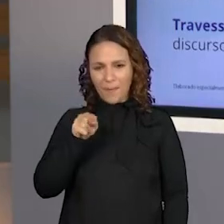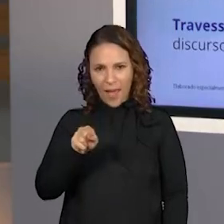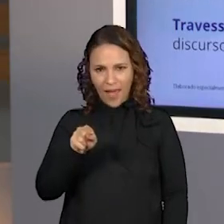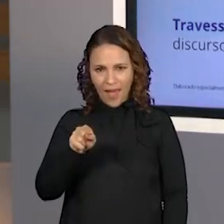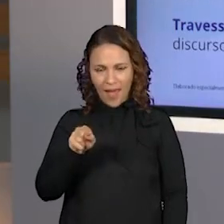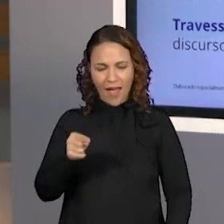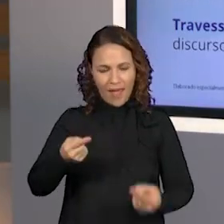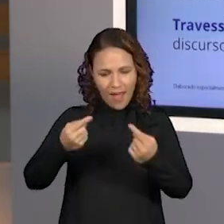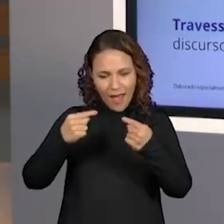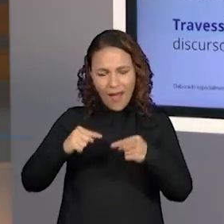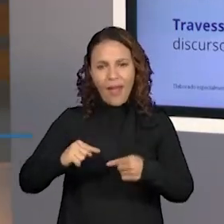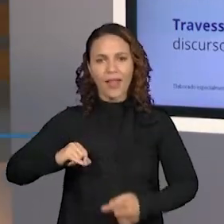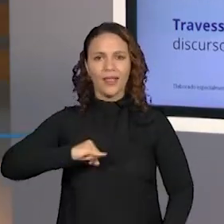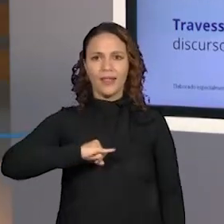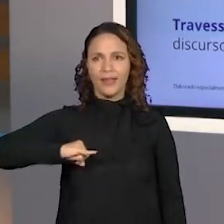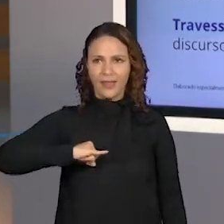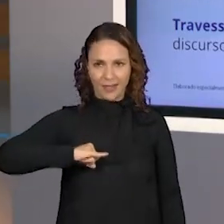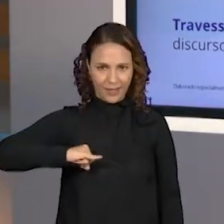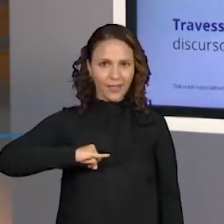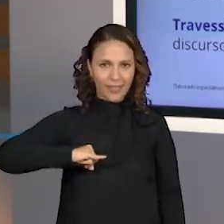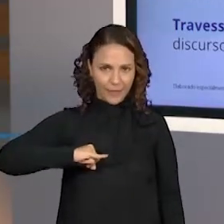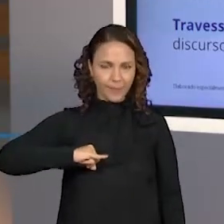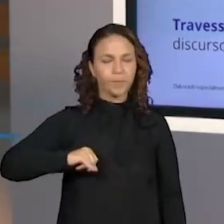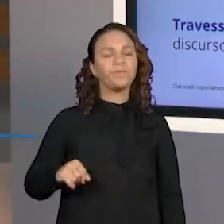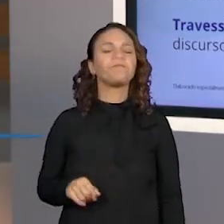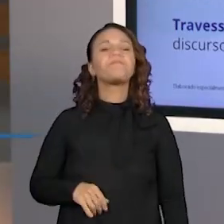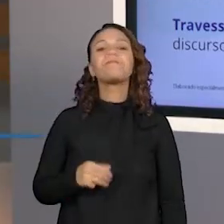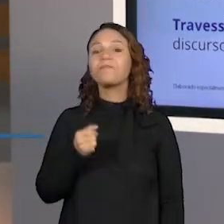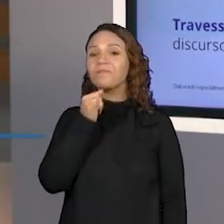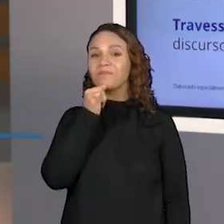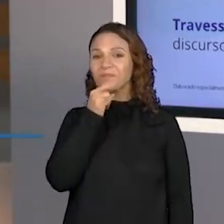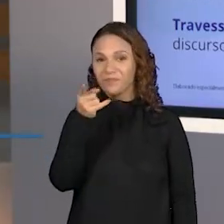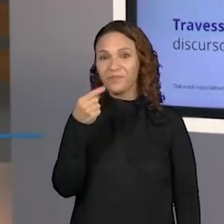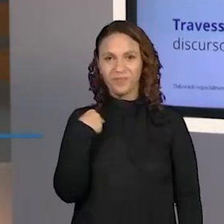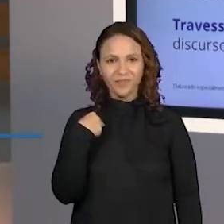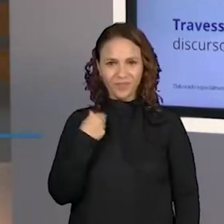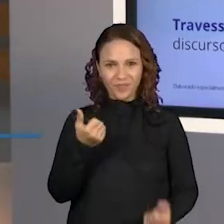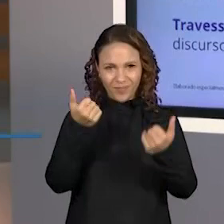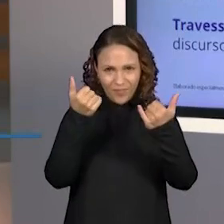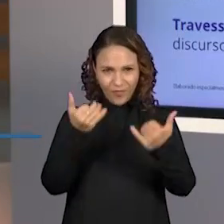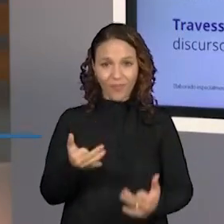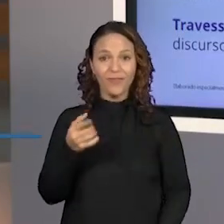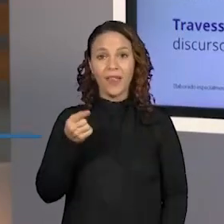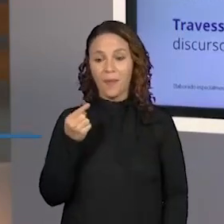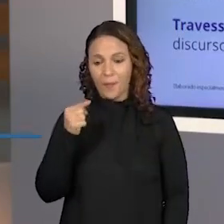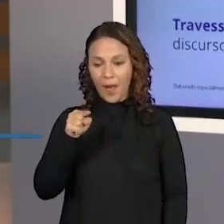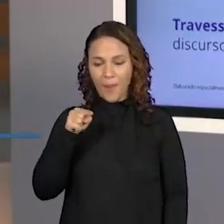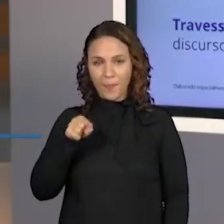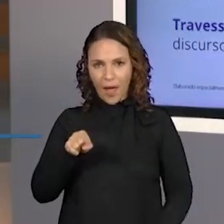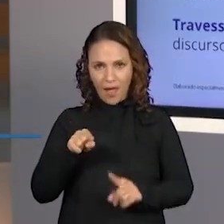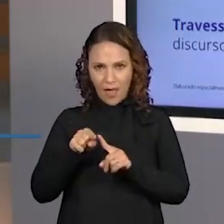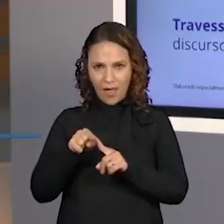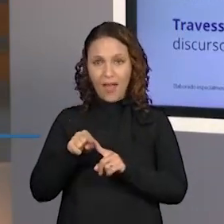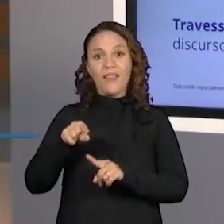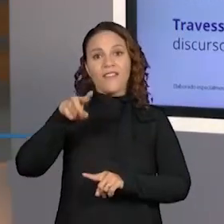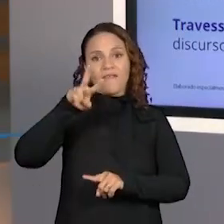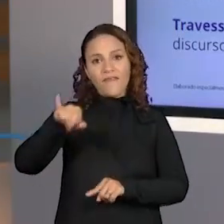professor. Eu vi que quando eu uso 2 pontos, o narrador está indicando que o personagem irá